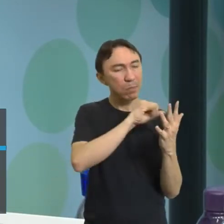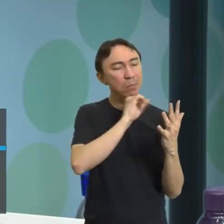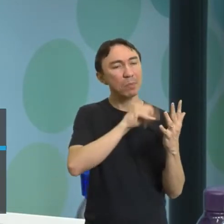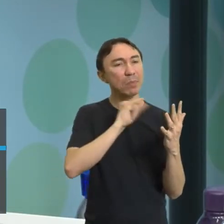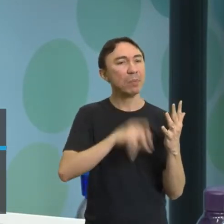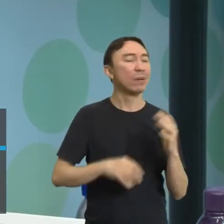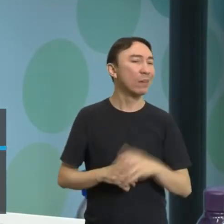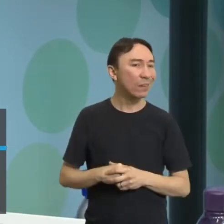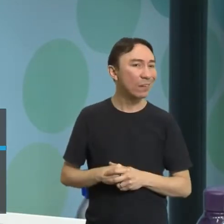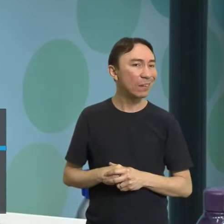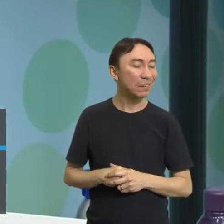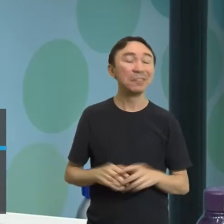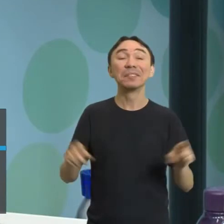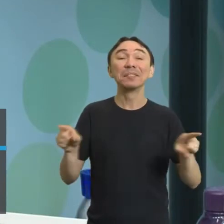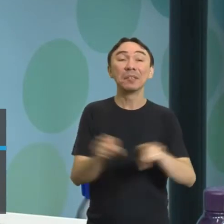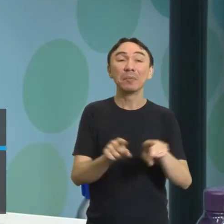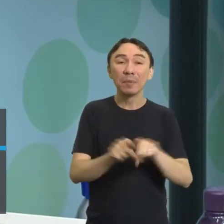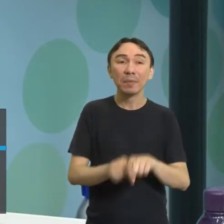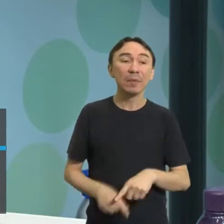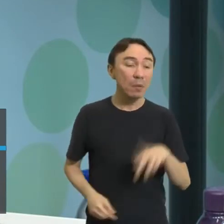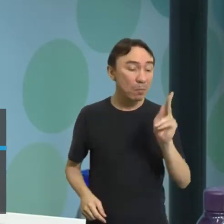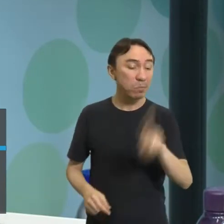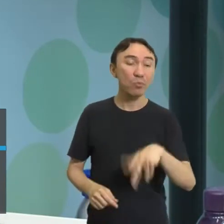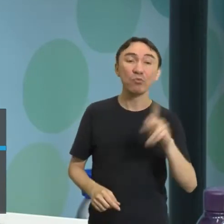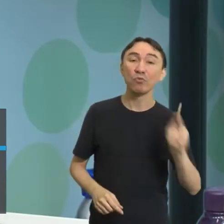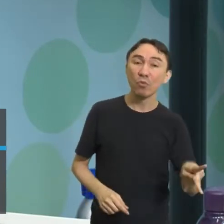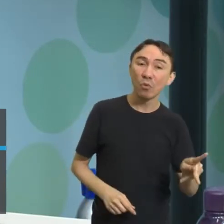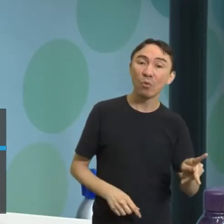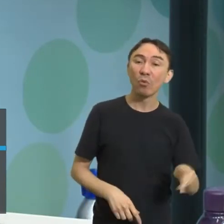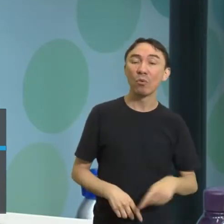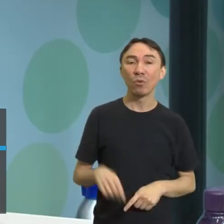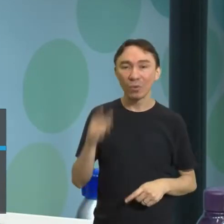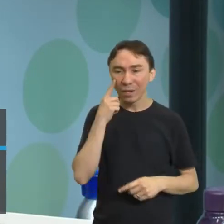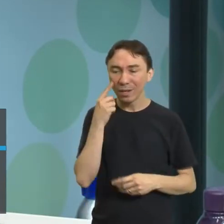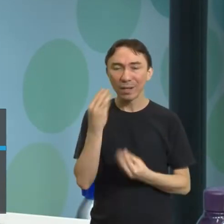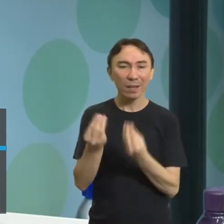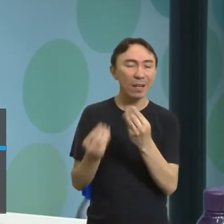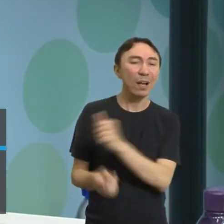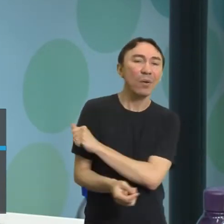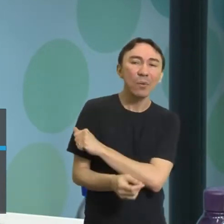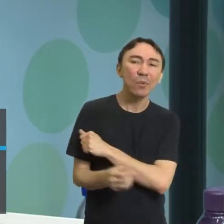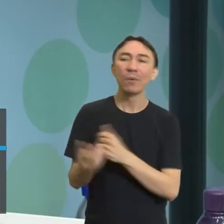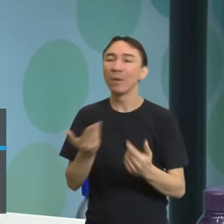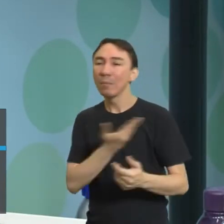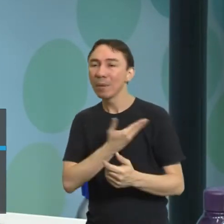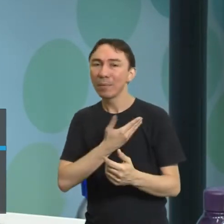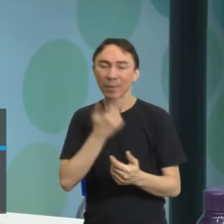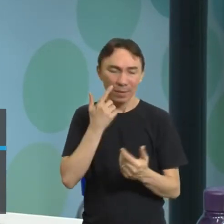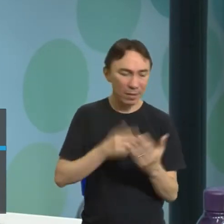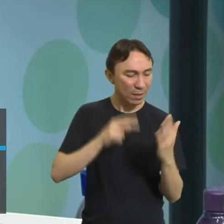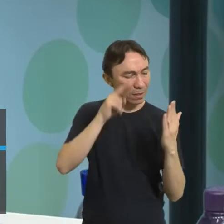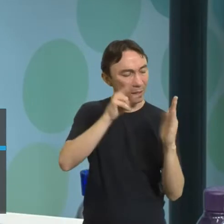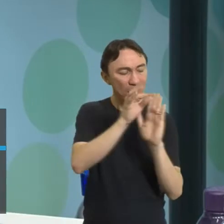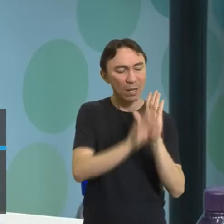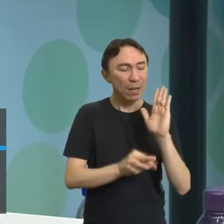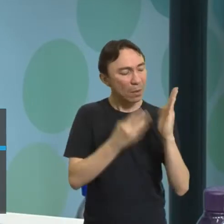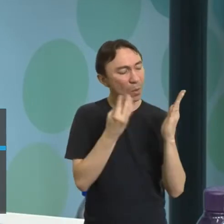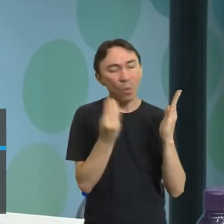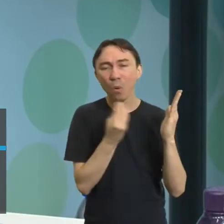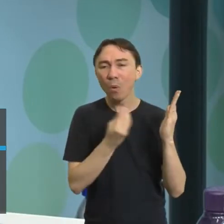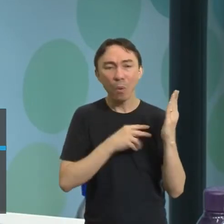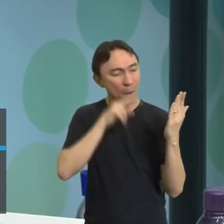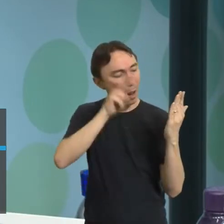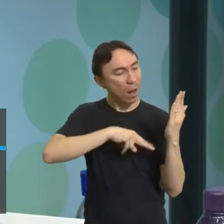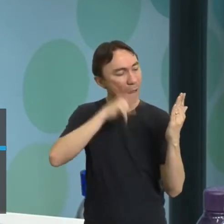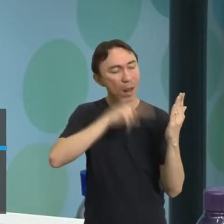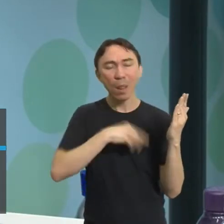o professor e os demais estudantes recebem esse texto, realizam os sentidos da leitura e